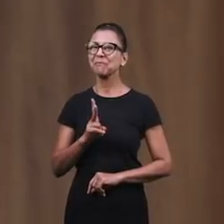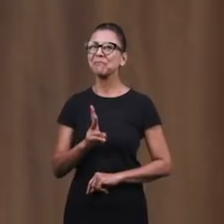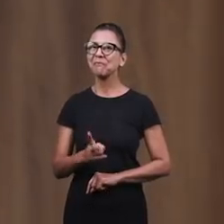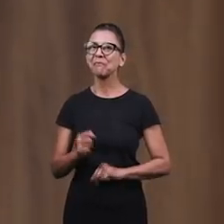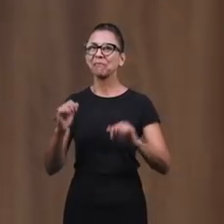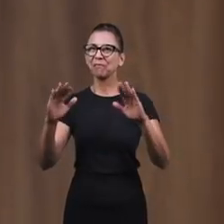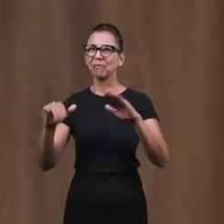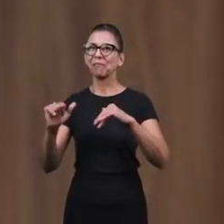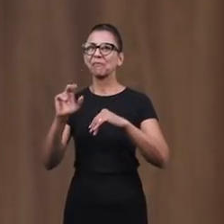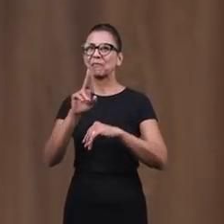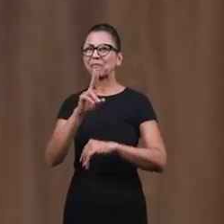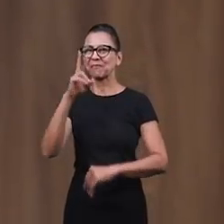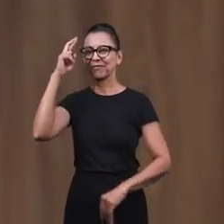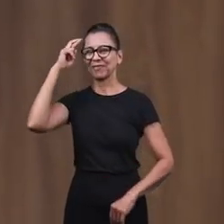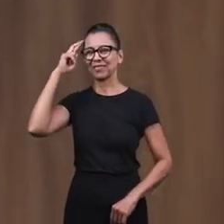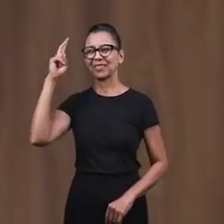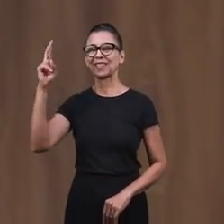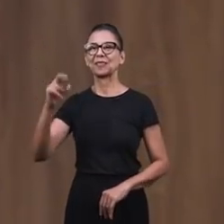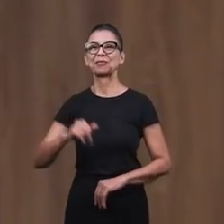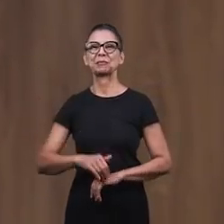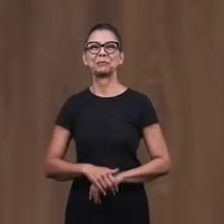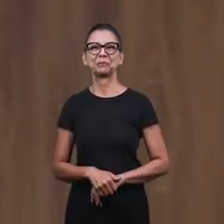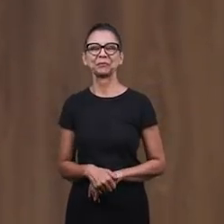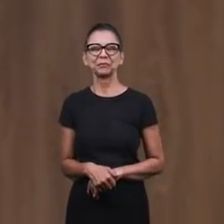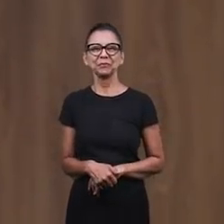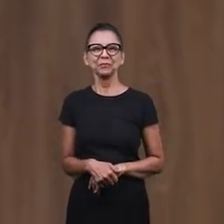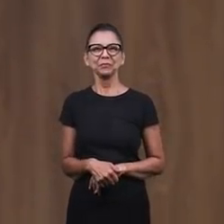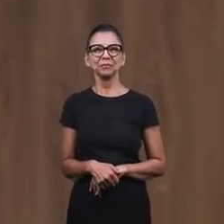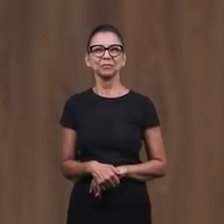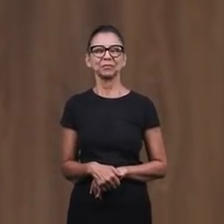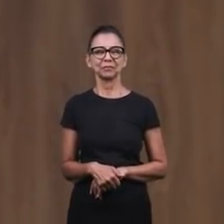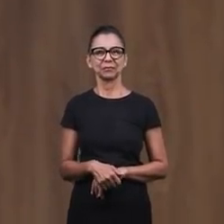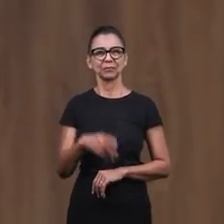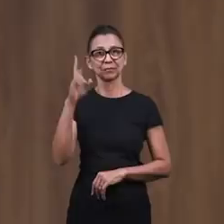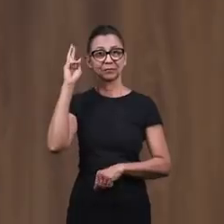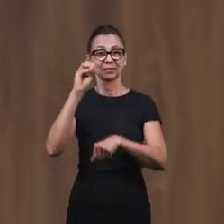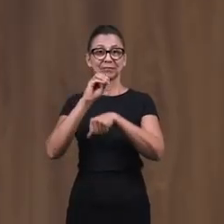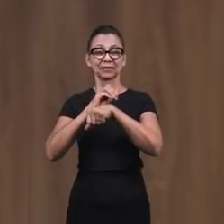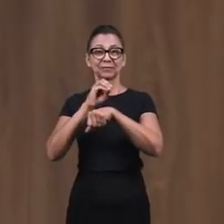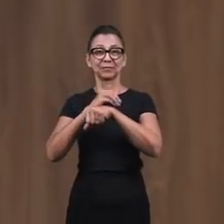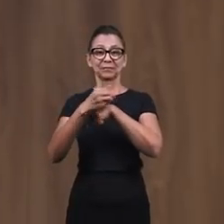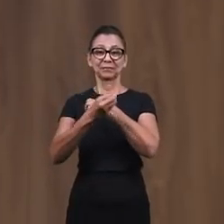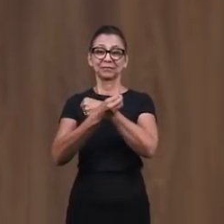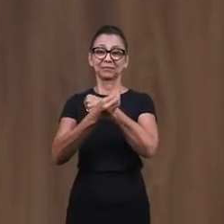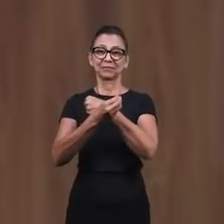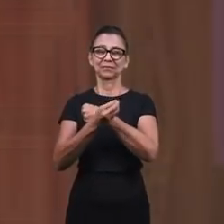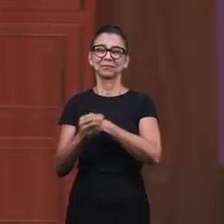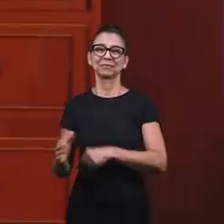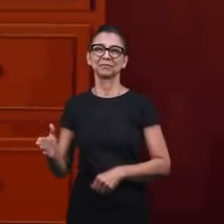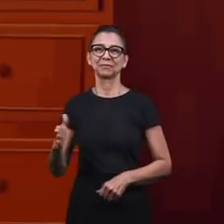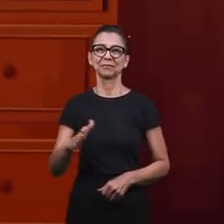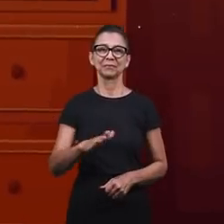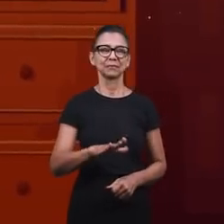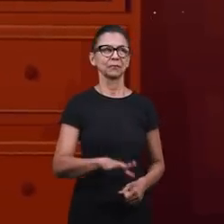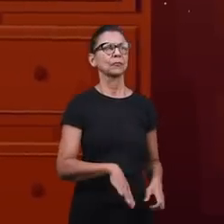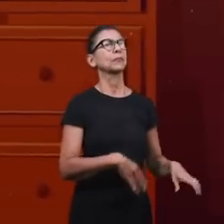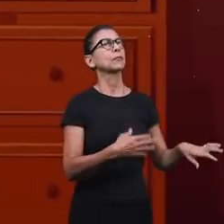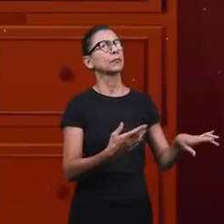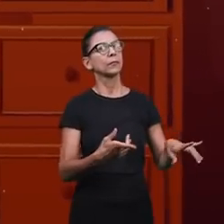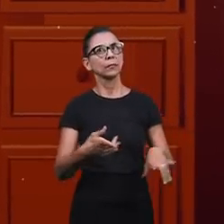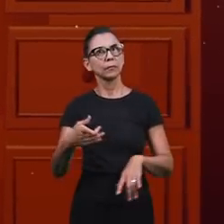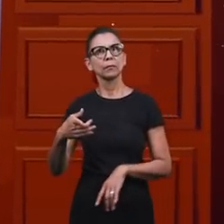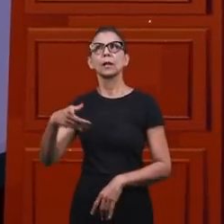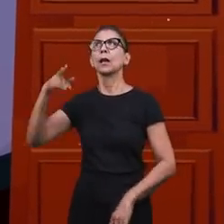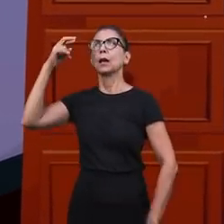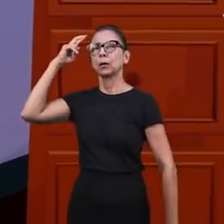Vamos continuar louvando ao Senhor, cantando o louvor O Senhor é quem cuida de mim. O Senhor é